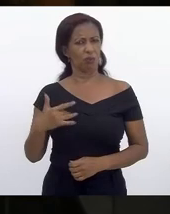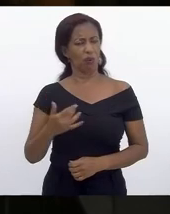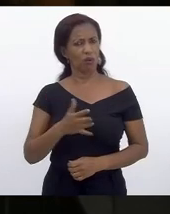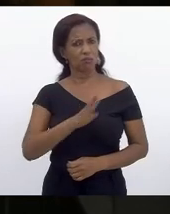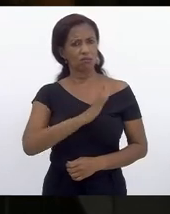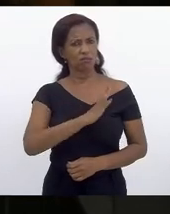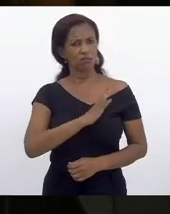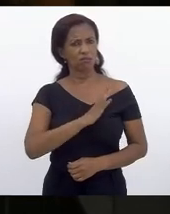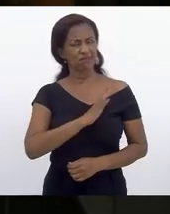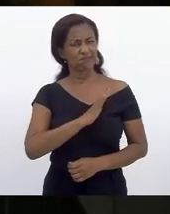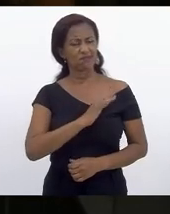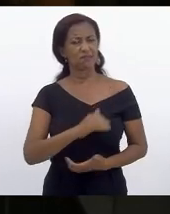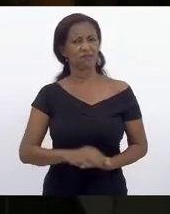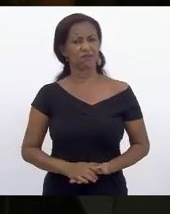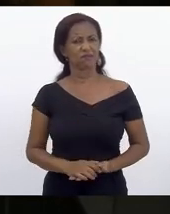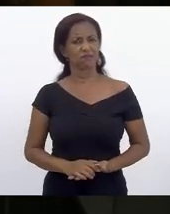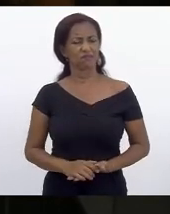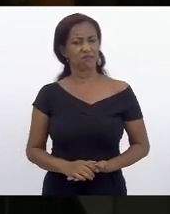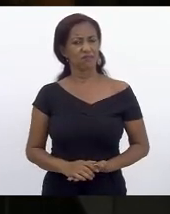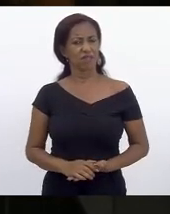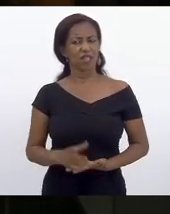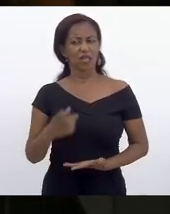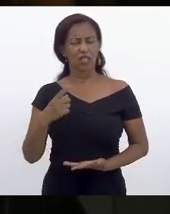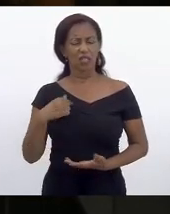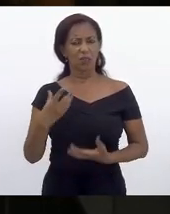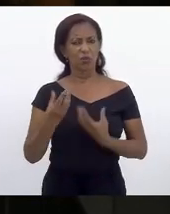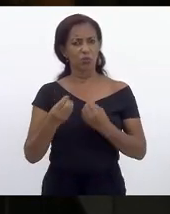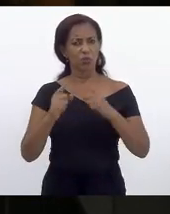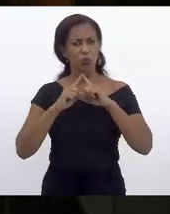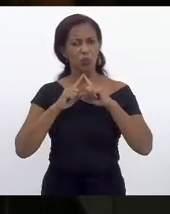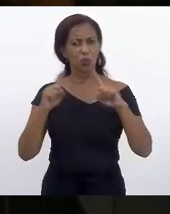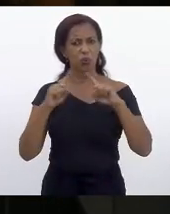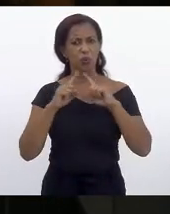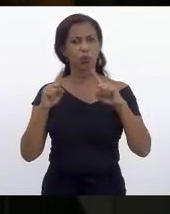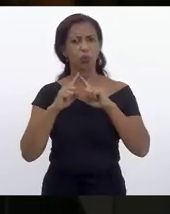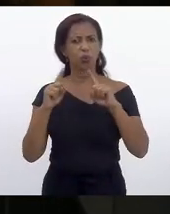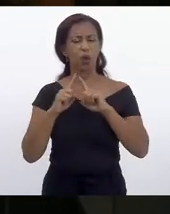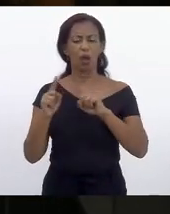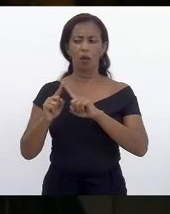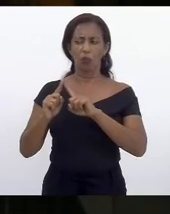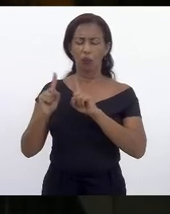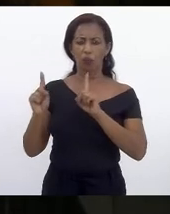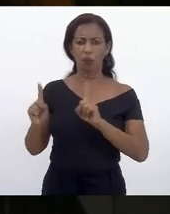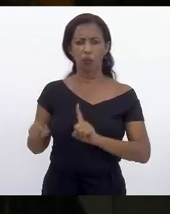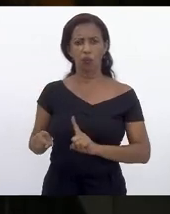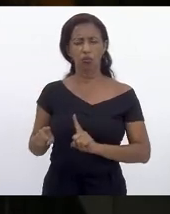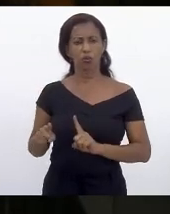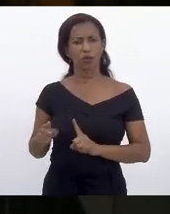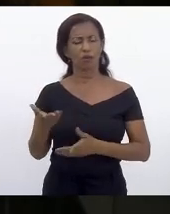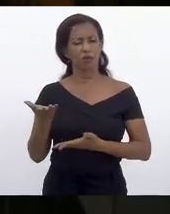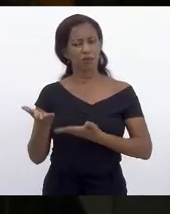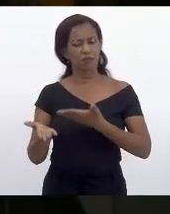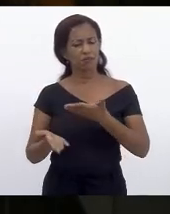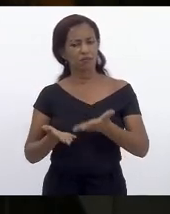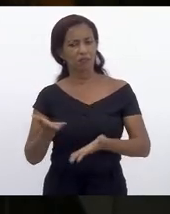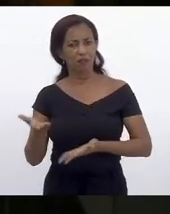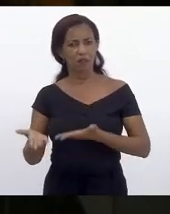coração. Temos recebido diversos relatos de funcionários que vinham sendo